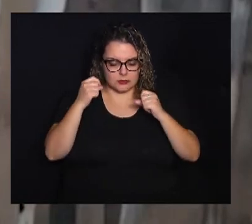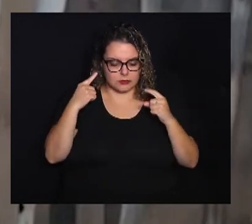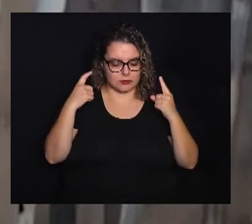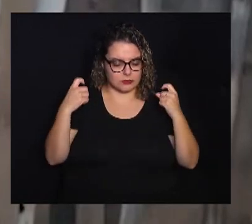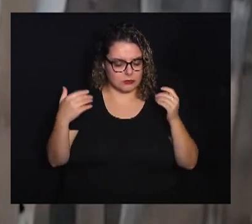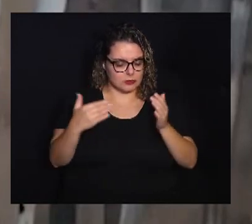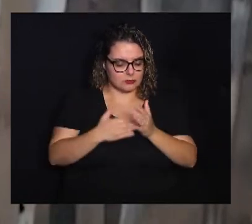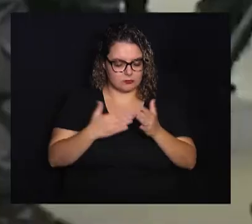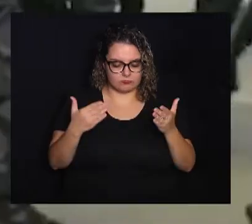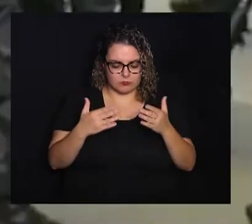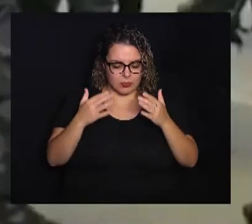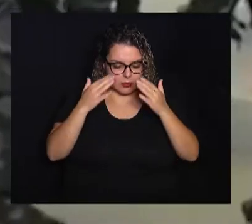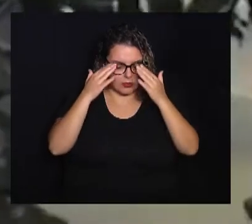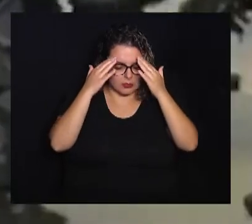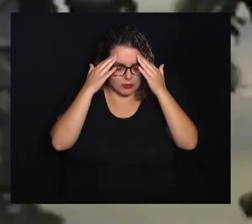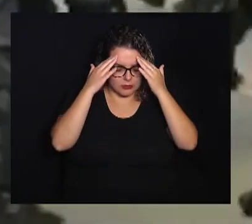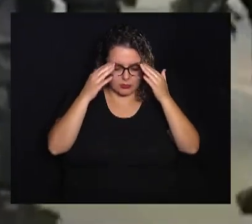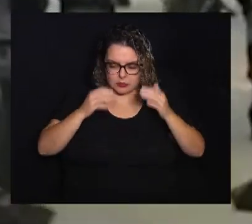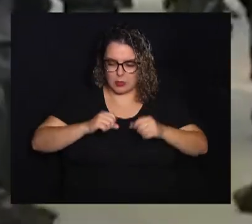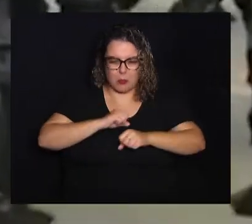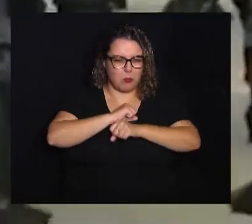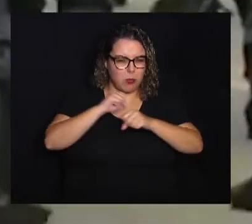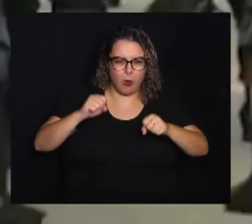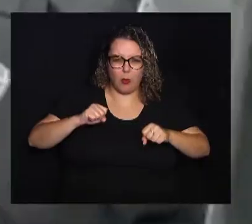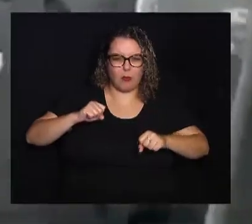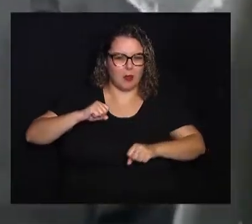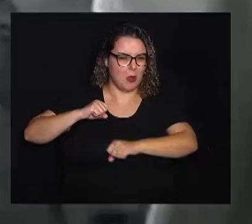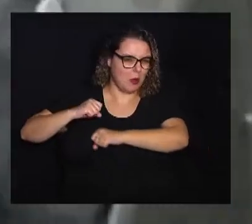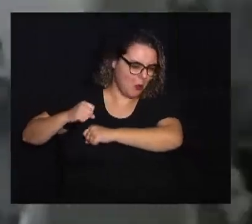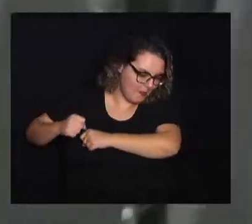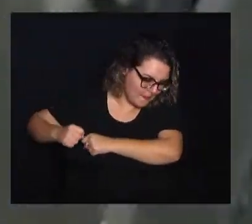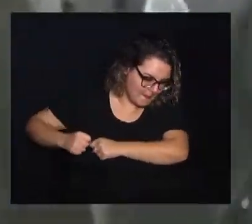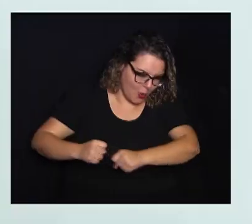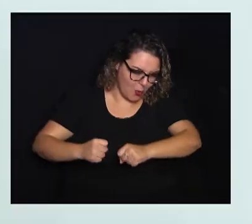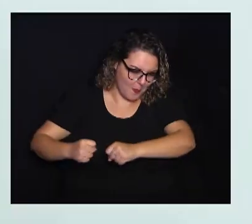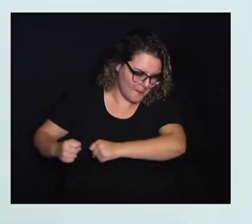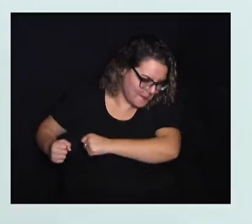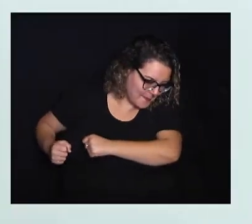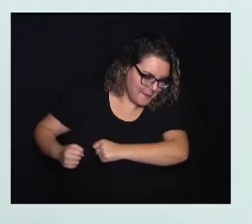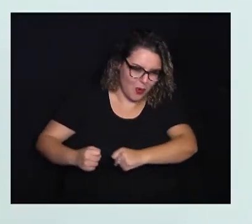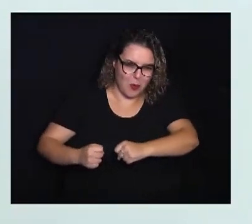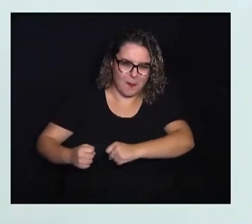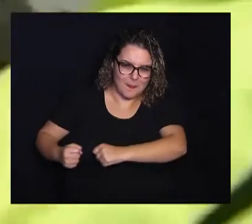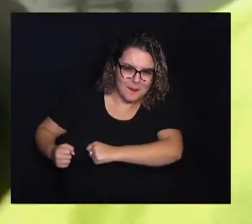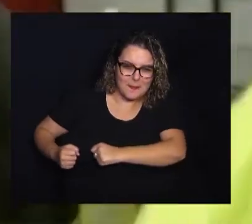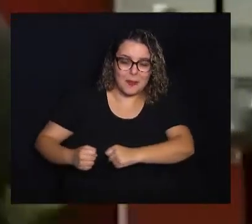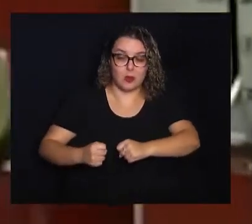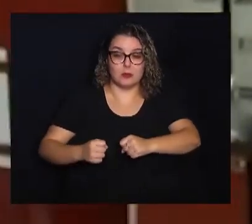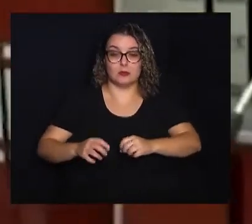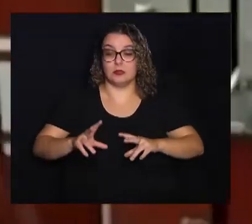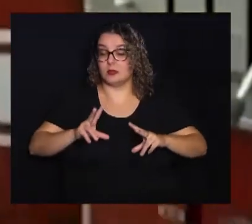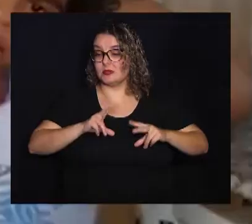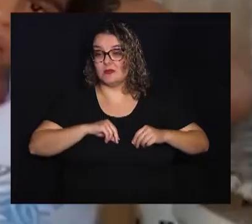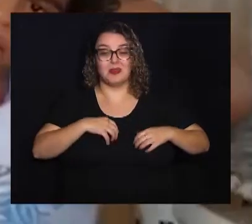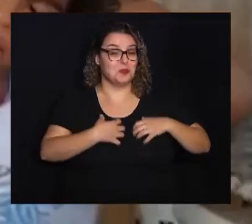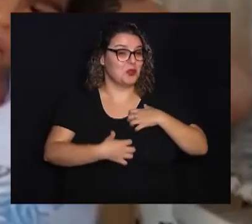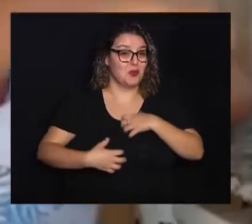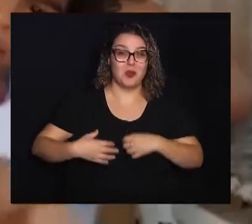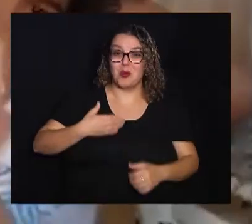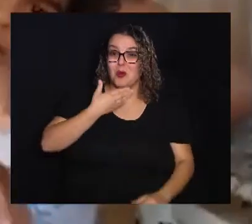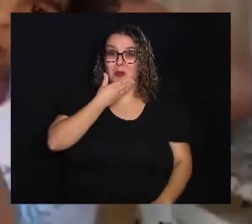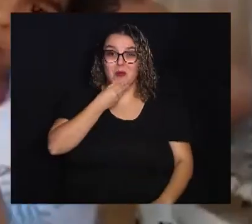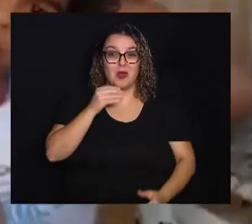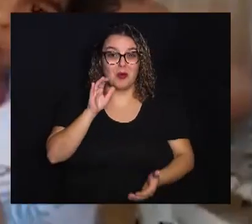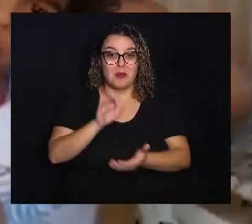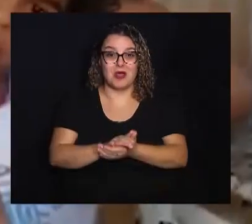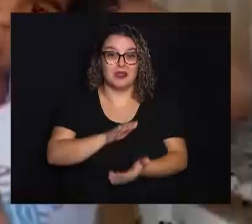hoje, daquela batida, bum, bum, nos escudos. Foi desesperador, porque meu marido teve